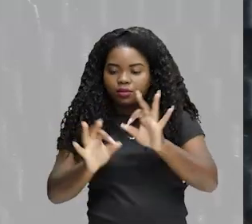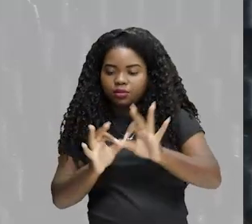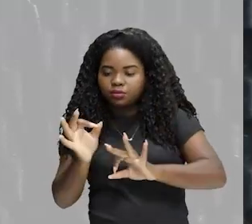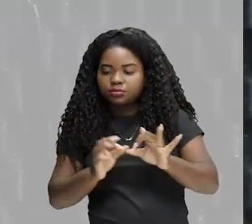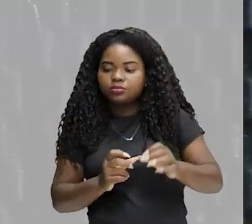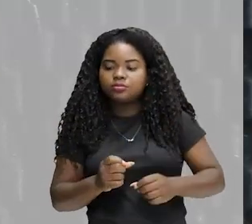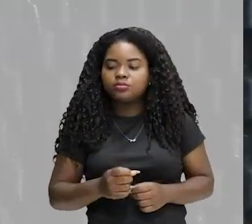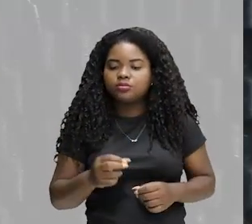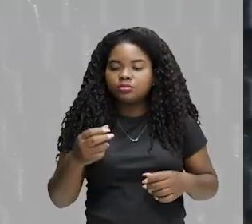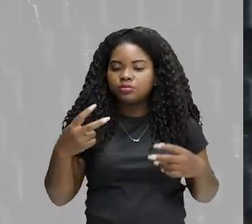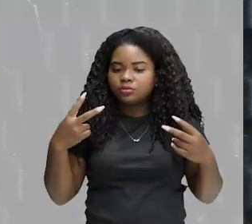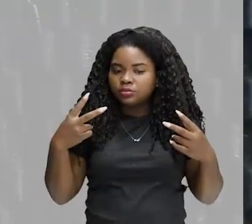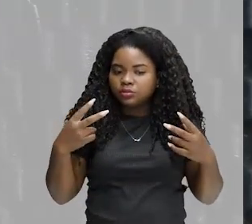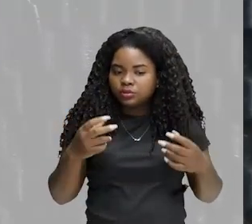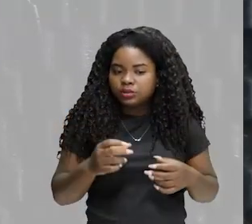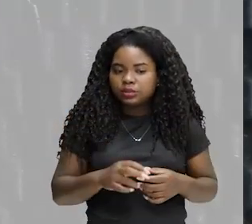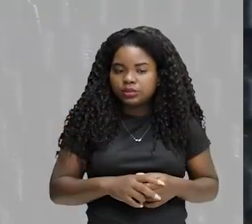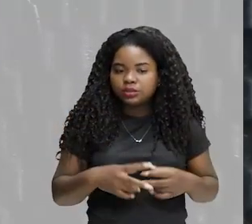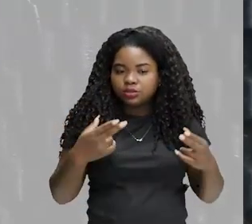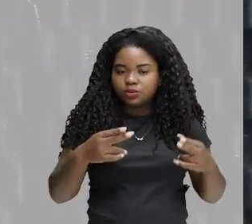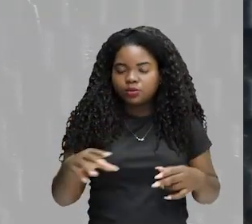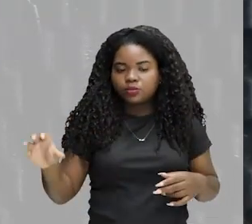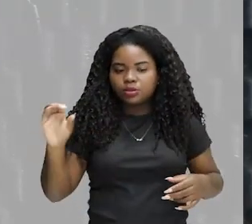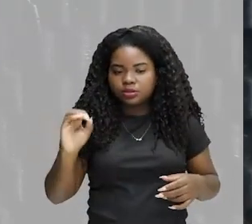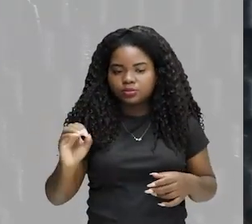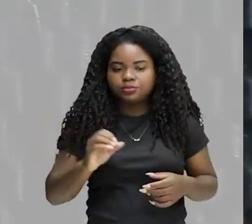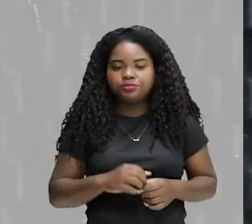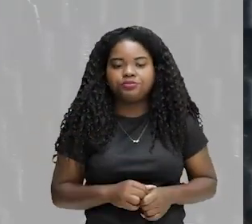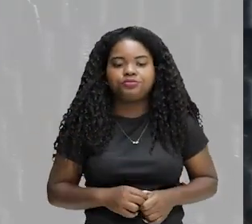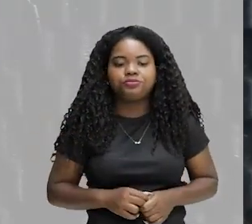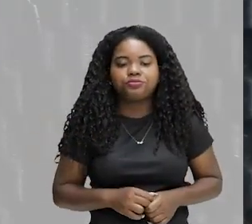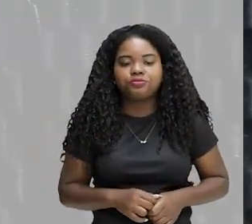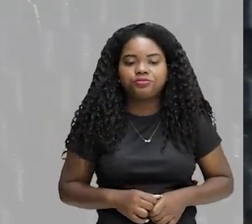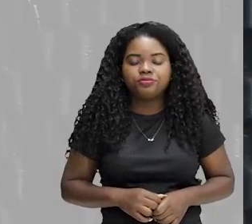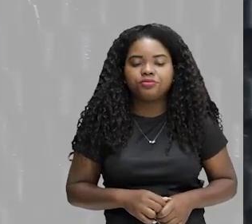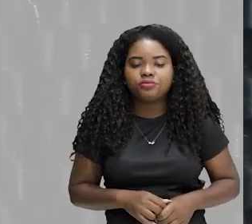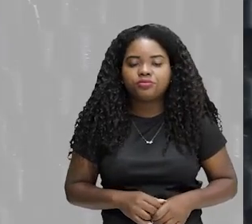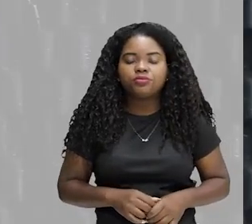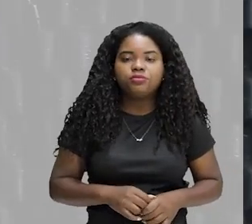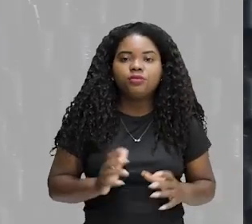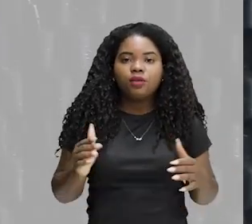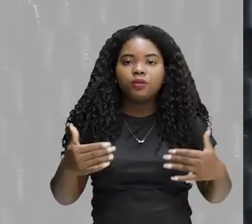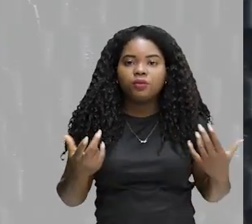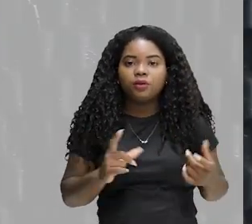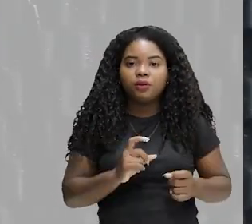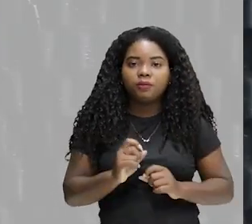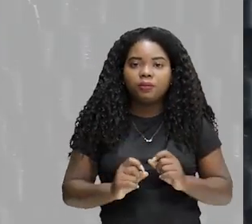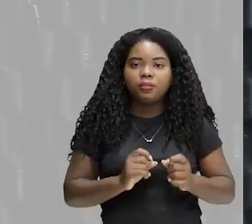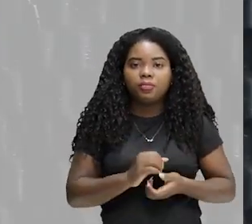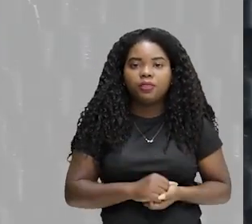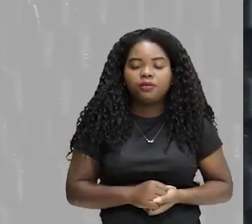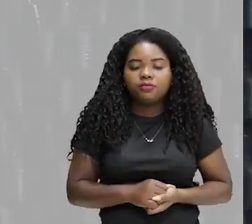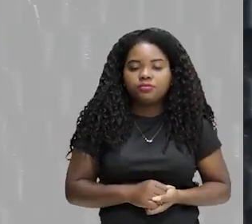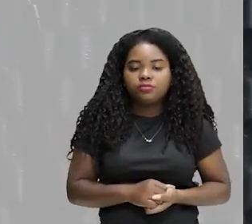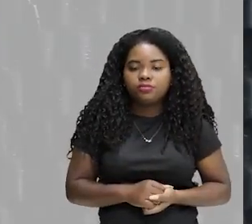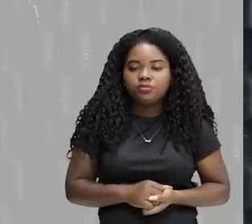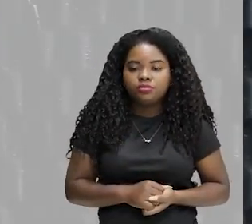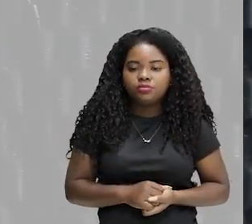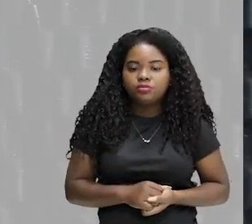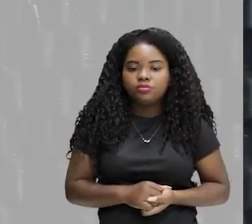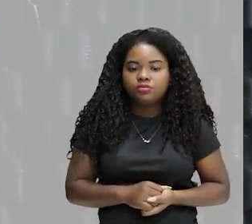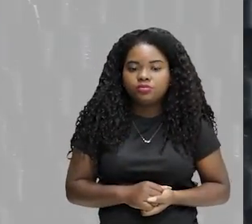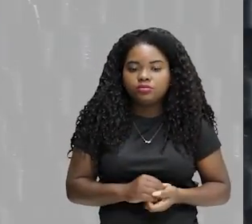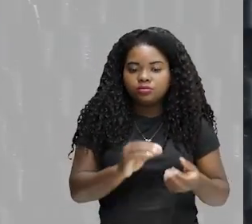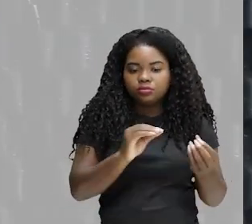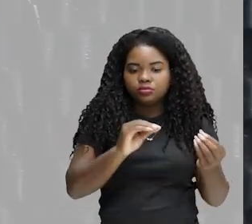essa informação, já que eu tenho uma subtração, tá? E aí, quando eu tenho essa informação zerada, se eu